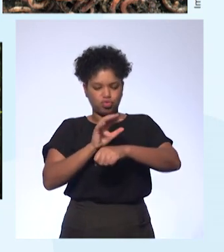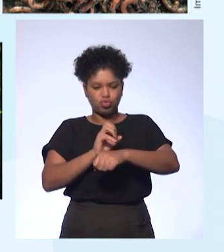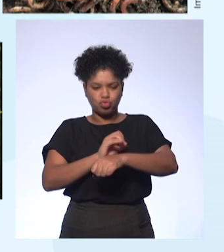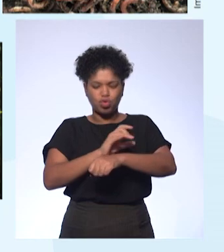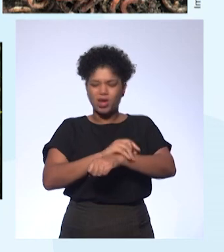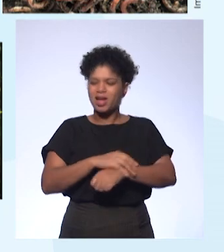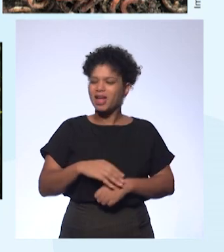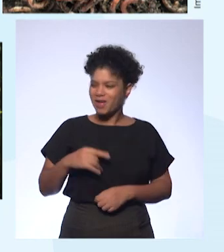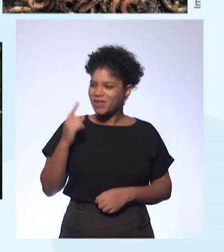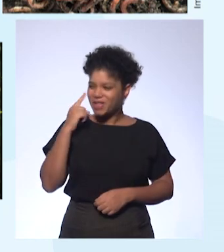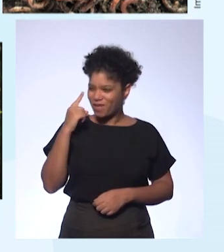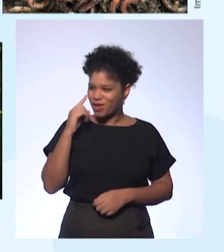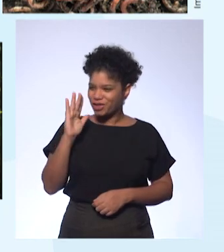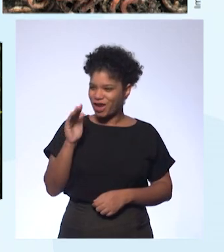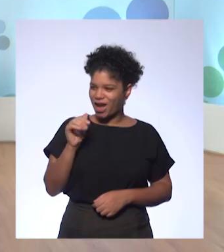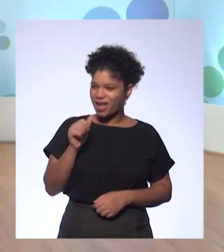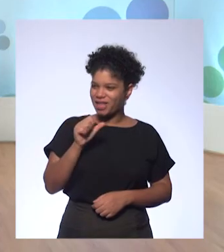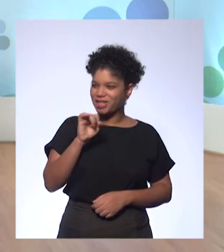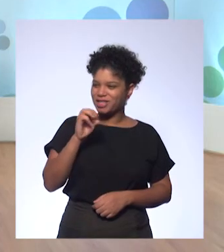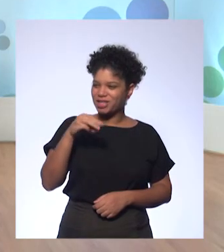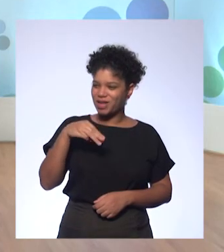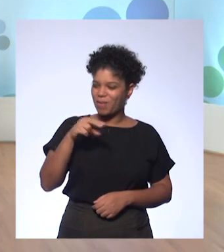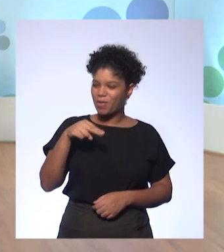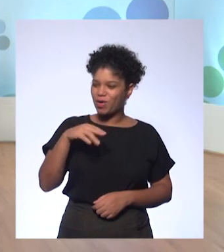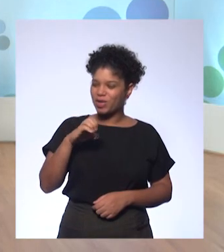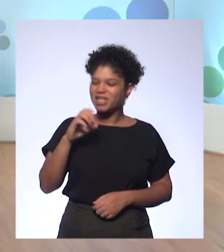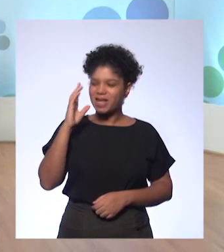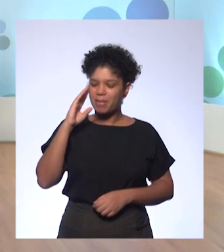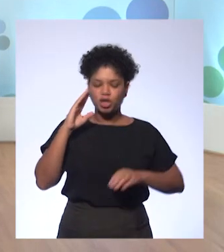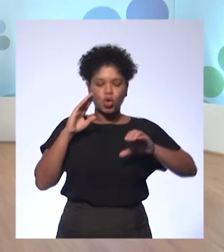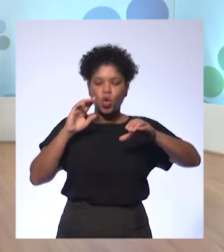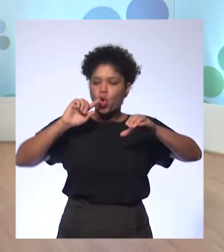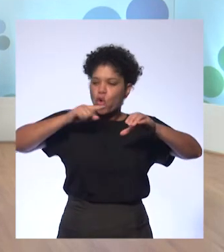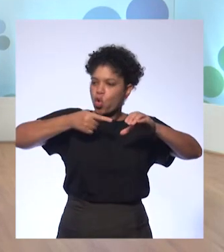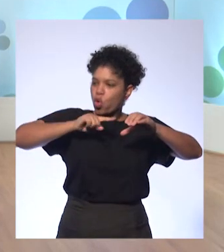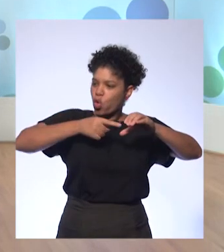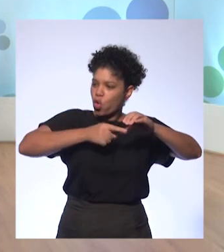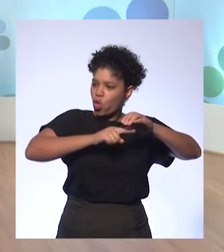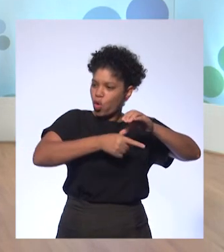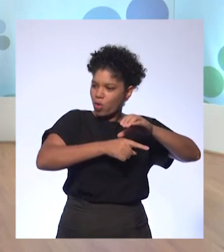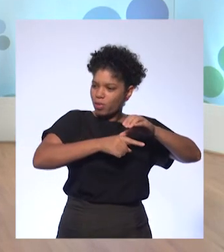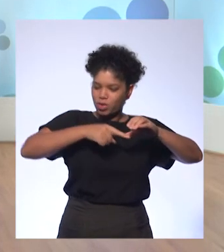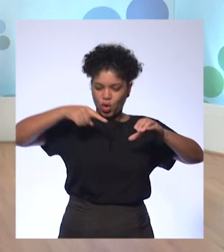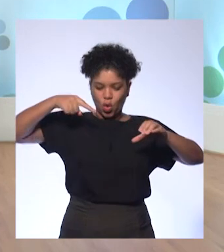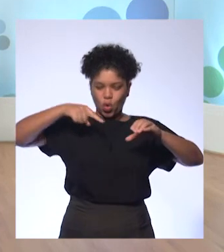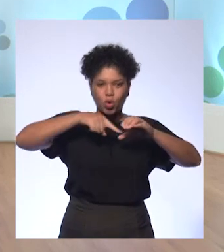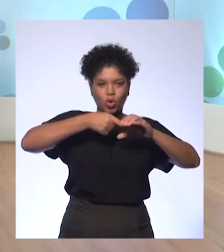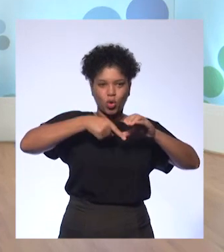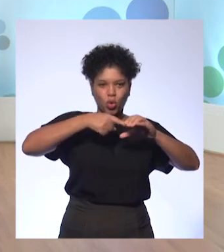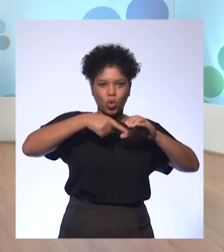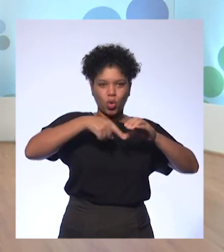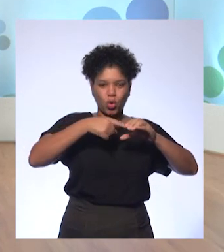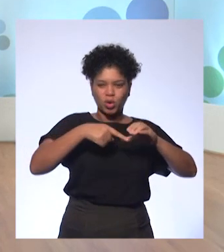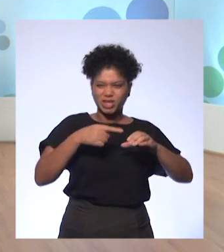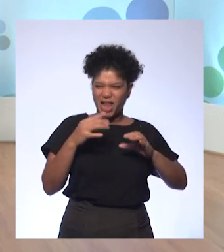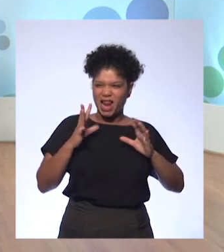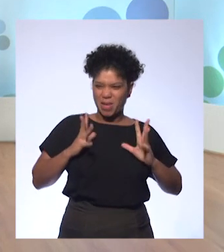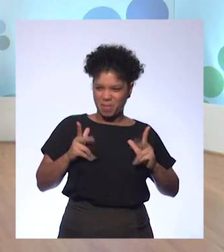escovinhas de limpeza? Quer que a gente limpe o copo, a madeira? Isso, Assim? então,